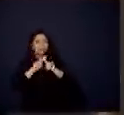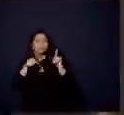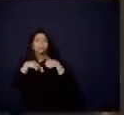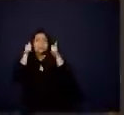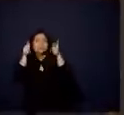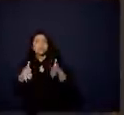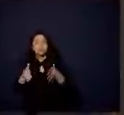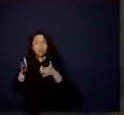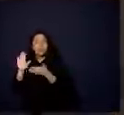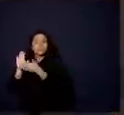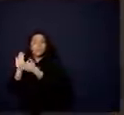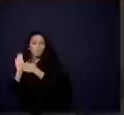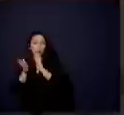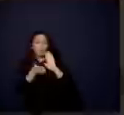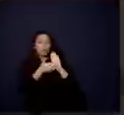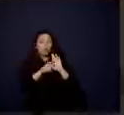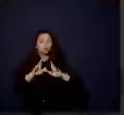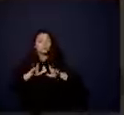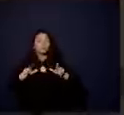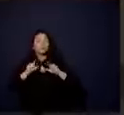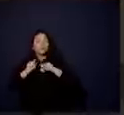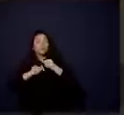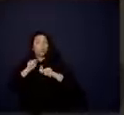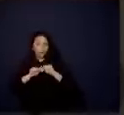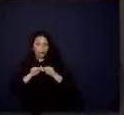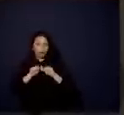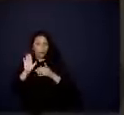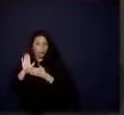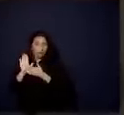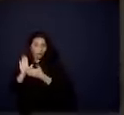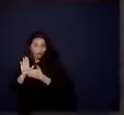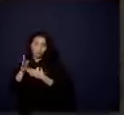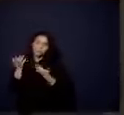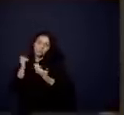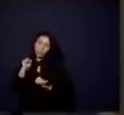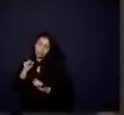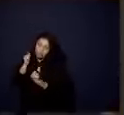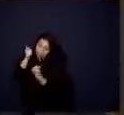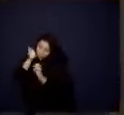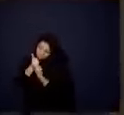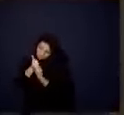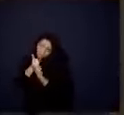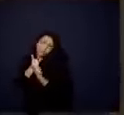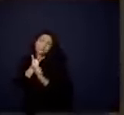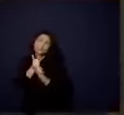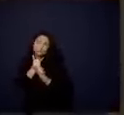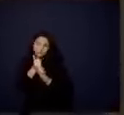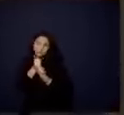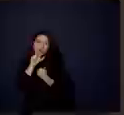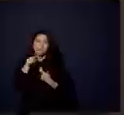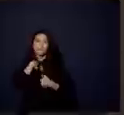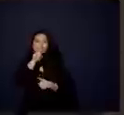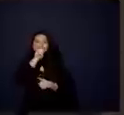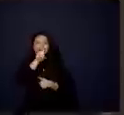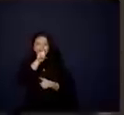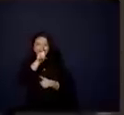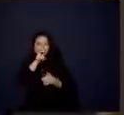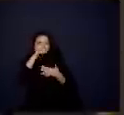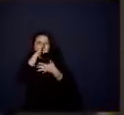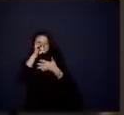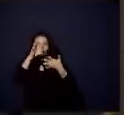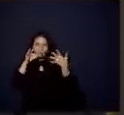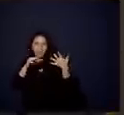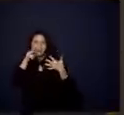propostas no fundo as duas propostas propõe a substituição de cinco tributos brasileiros aqueles cinco que Eu mencionei